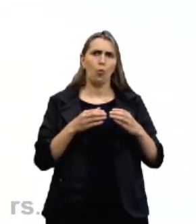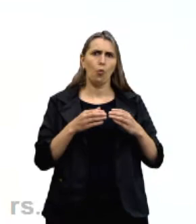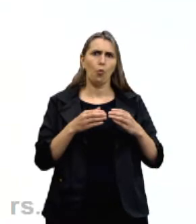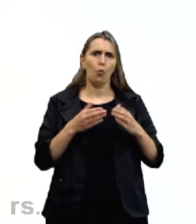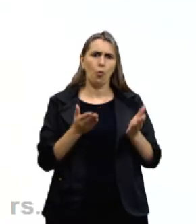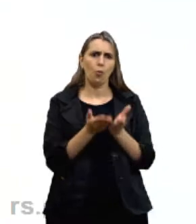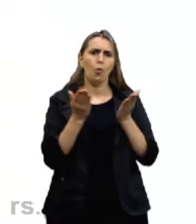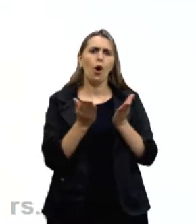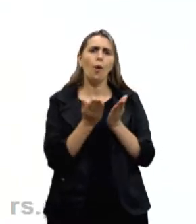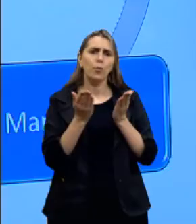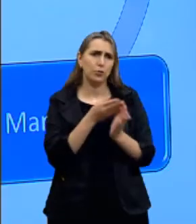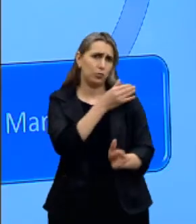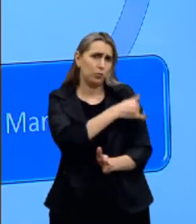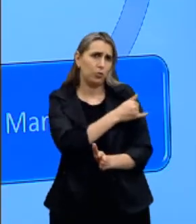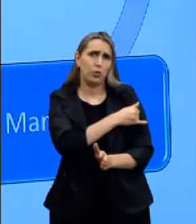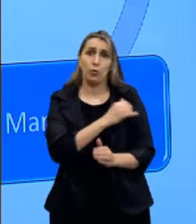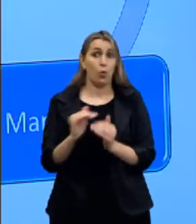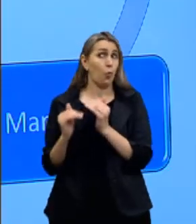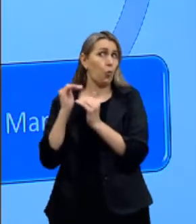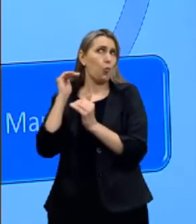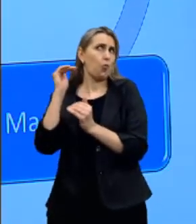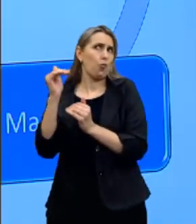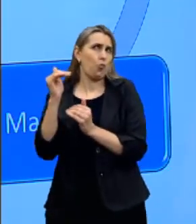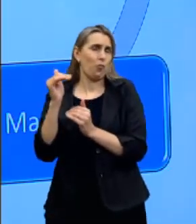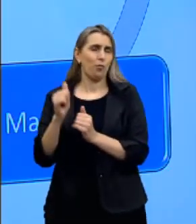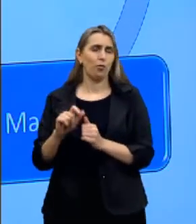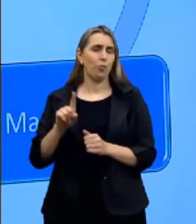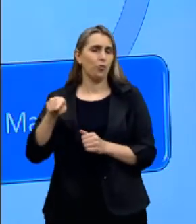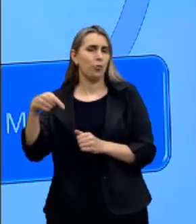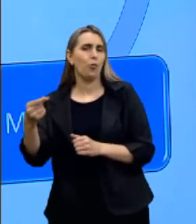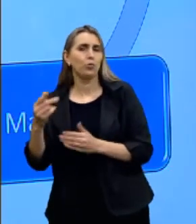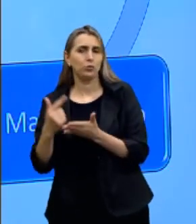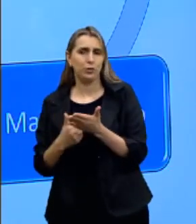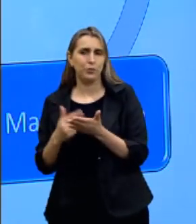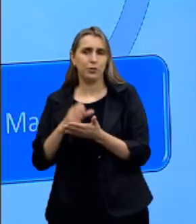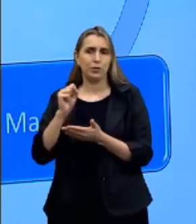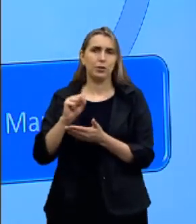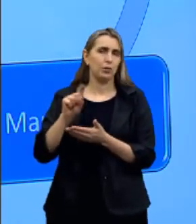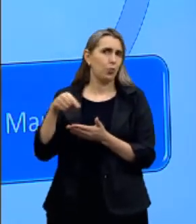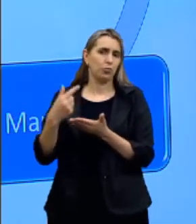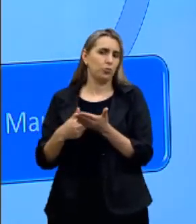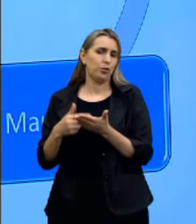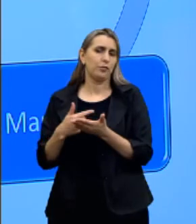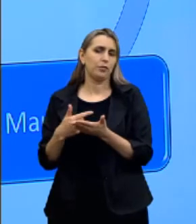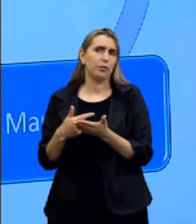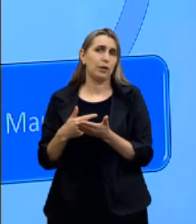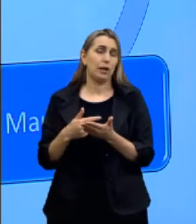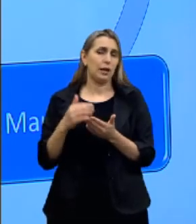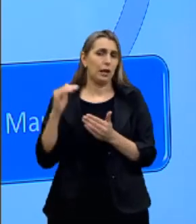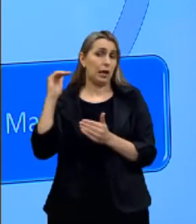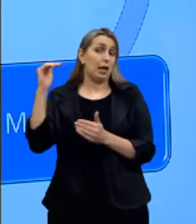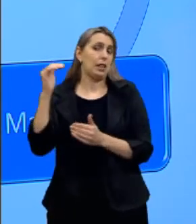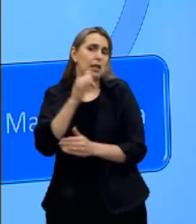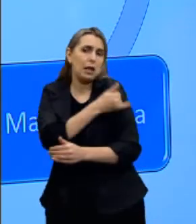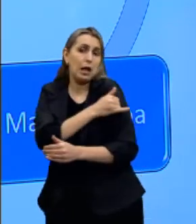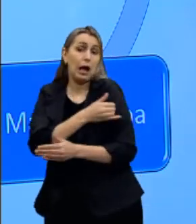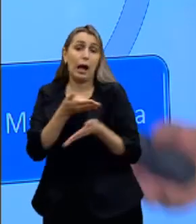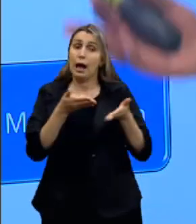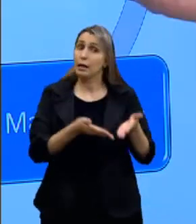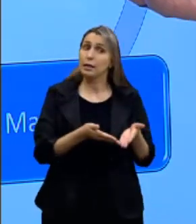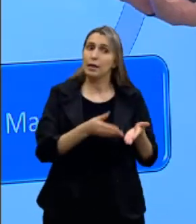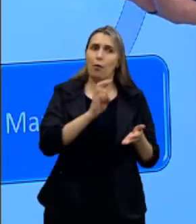né não é elite como a gente vai vem senhora a gente vai ver em a moreninha É a elite do Rio de Janeiro